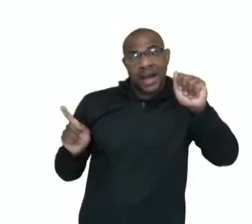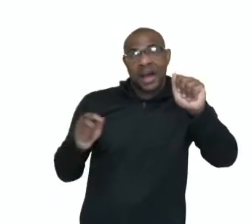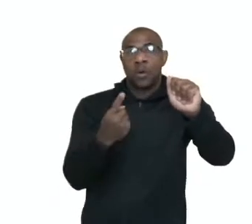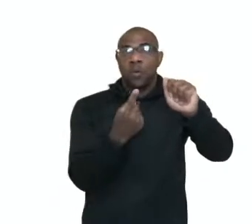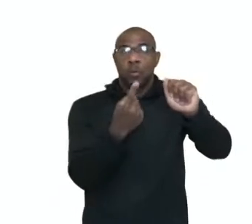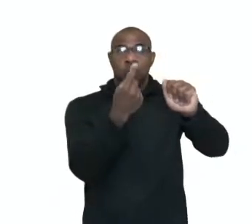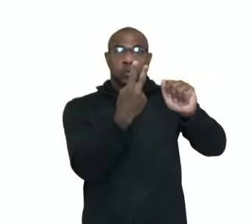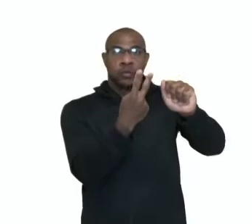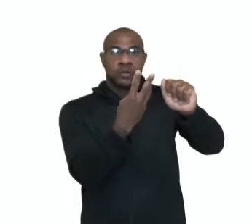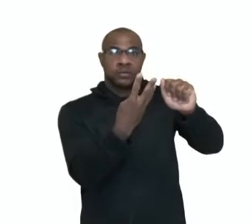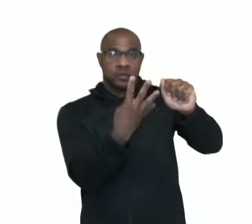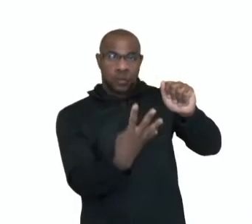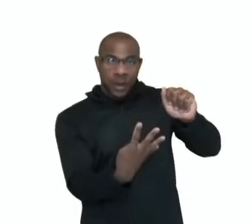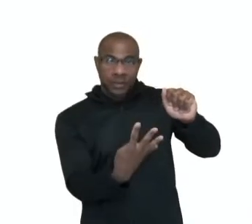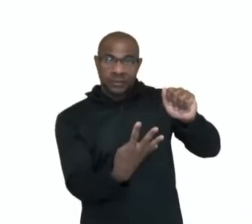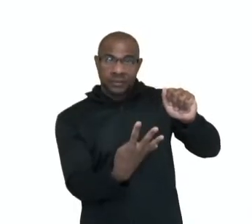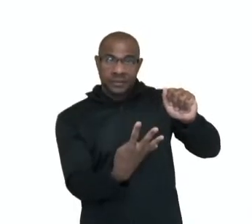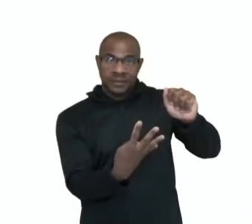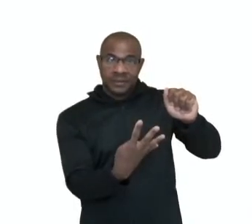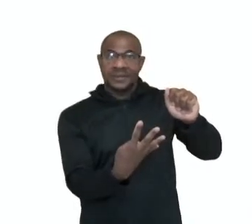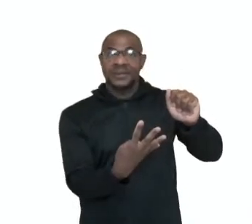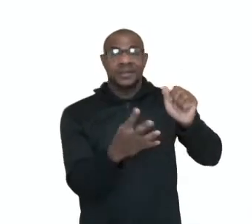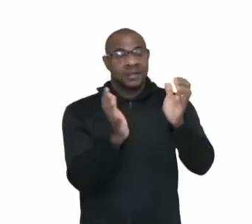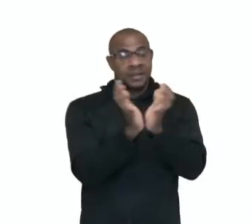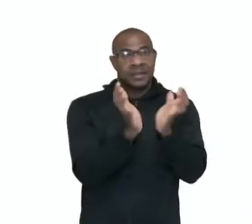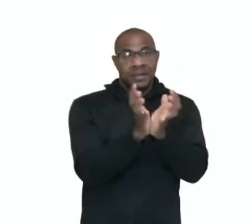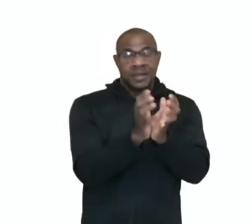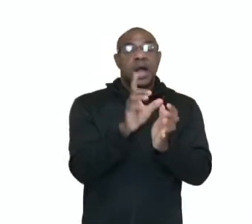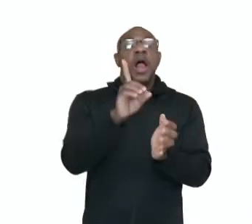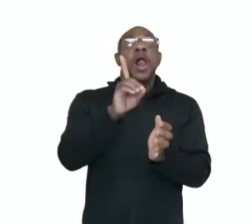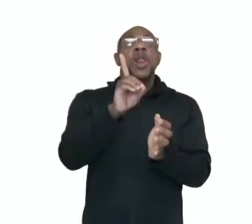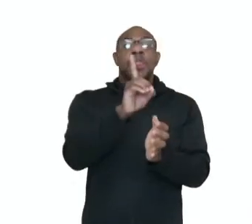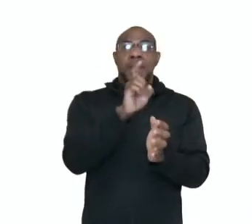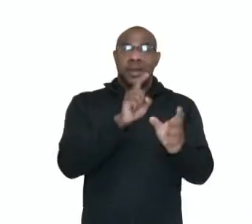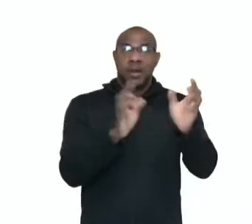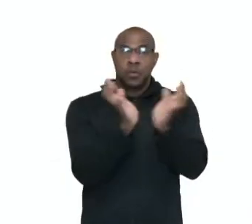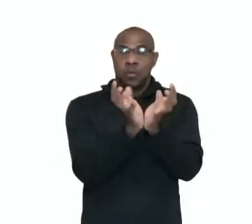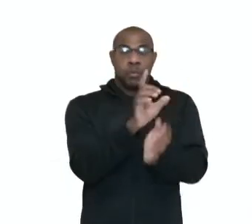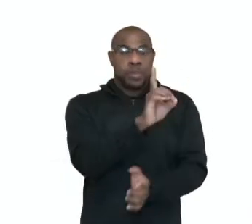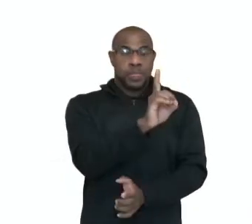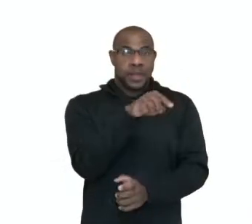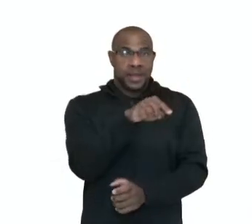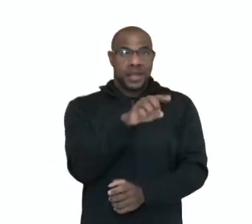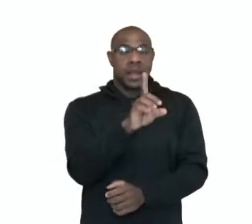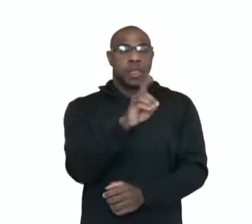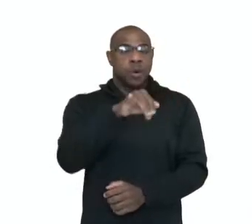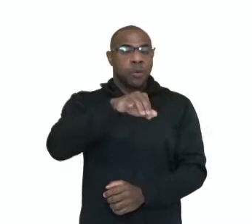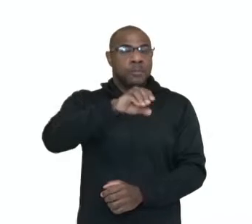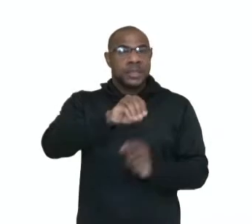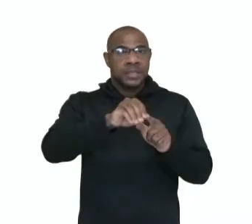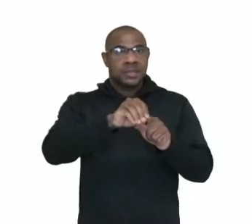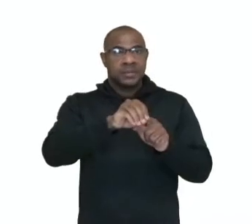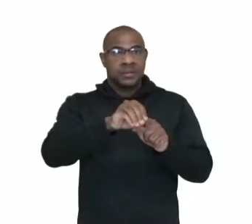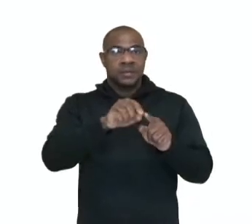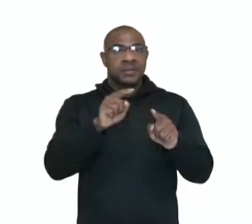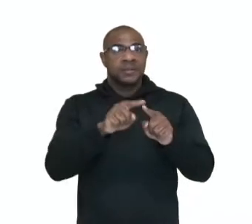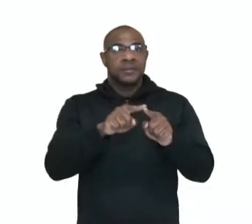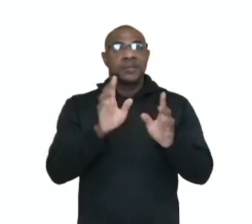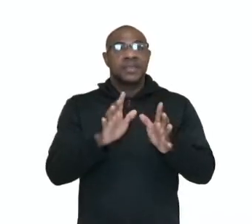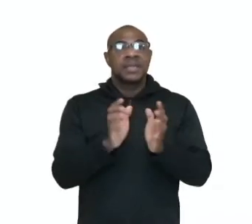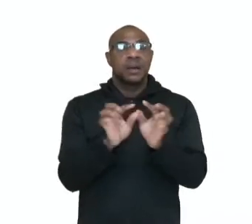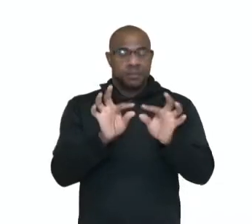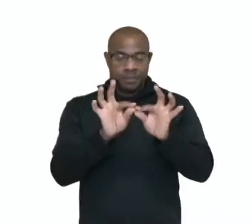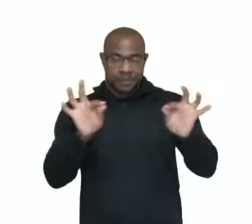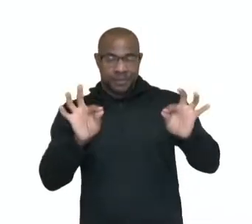2, 3 e 4. O primeiro conjunto é o conjunto domínio, que representa as medidas dos lados de